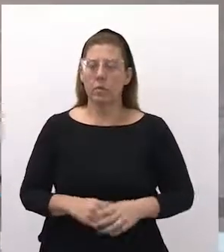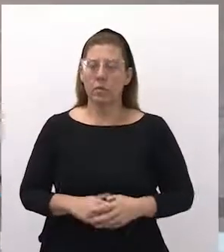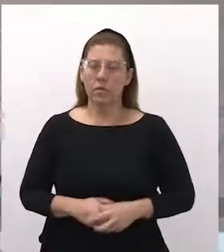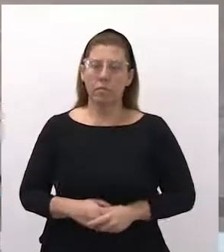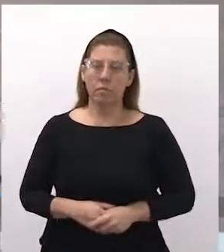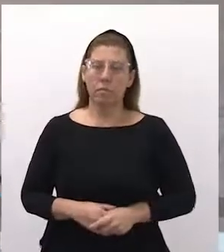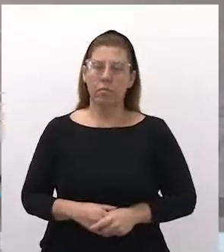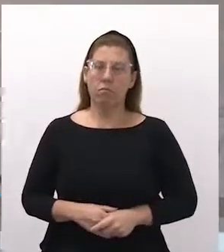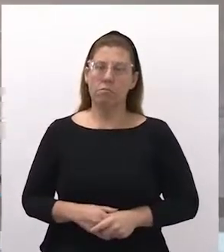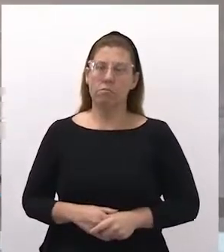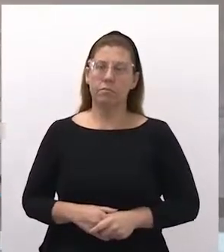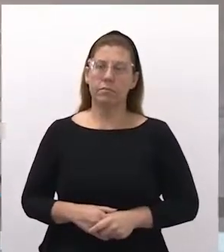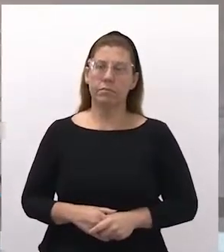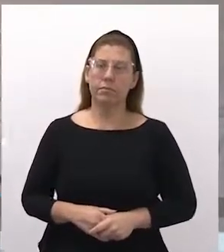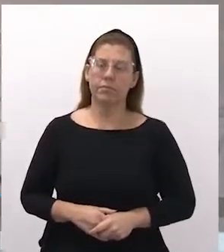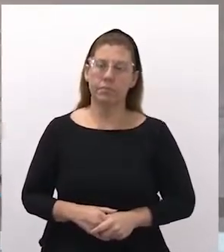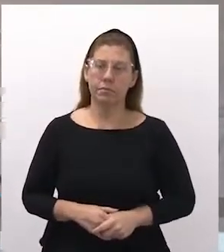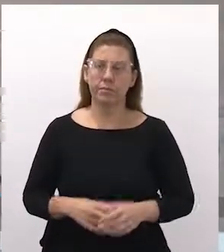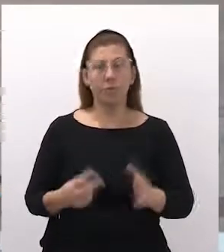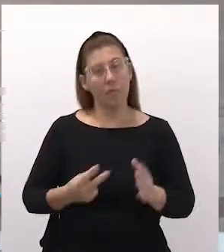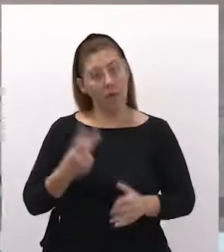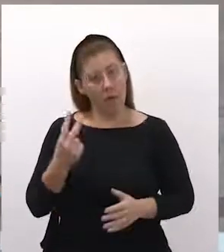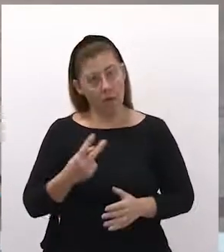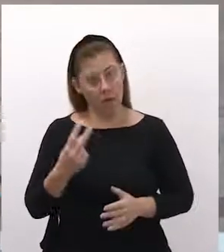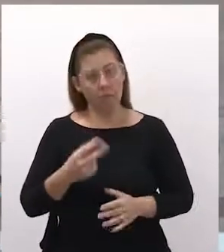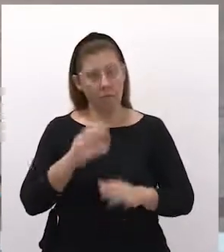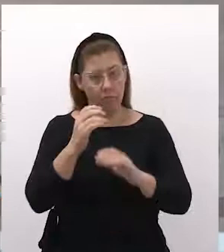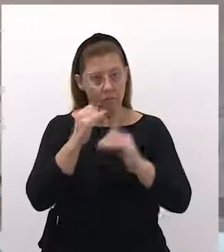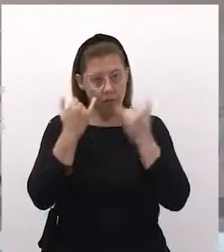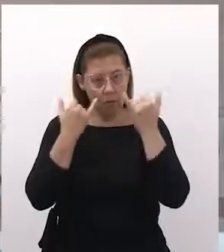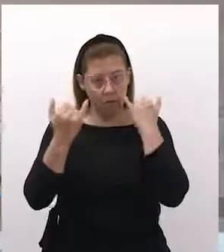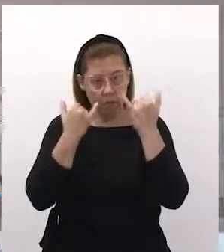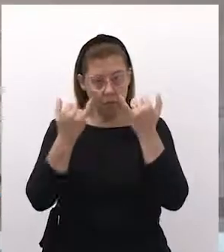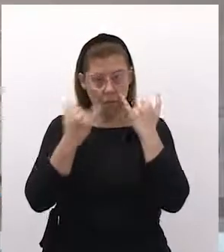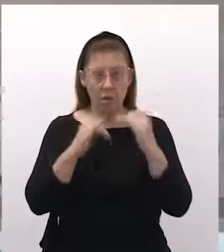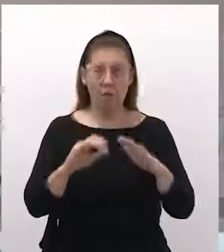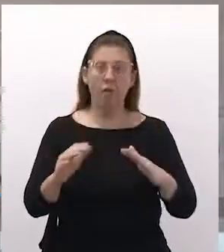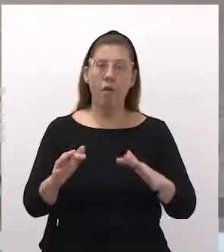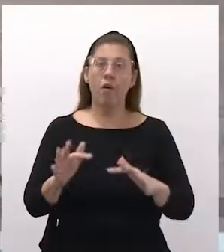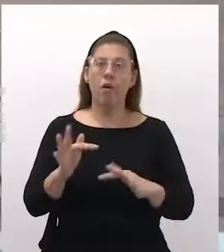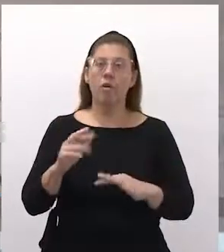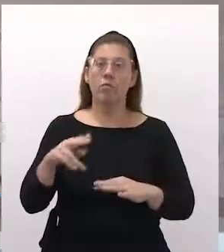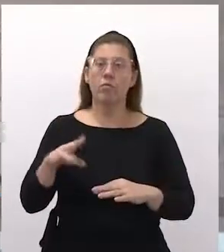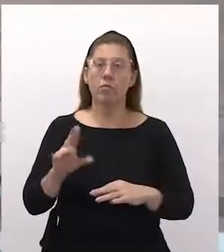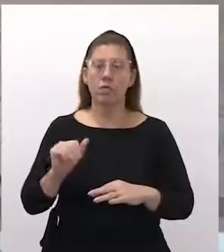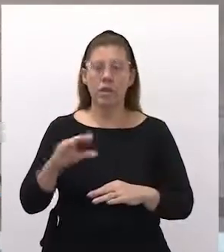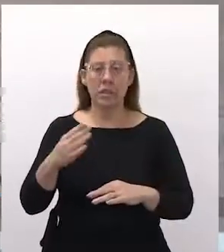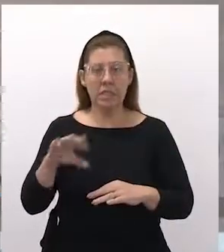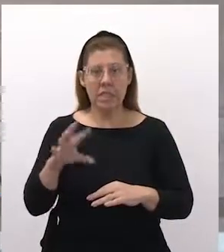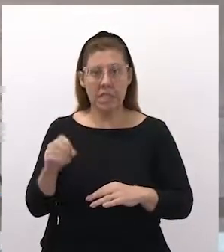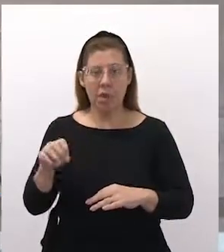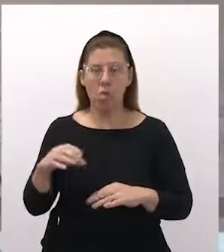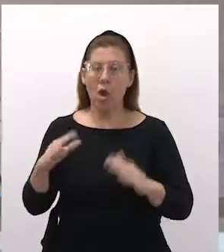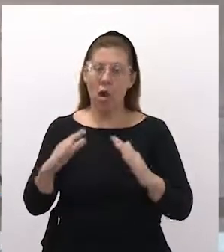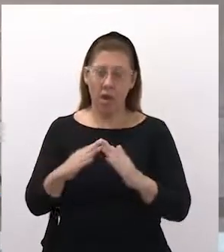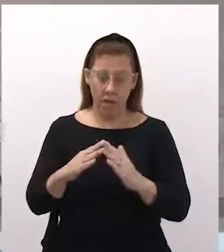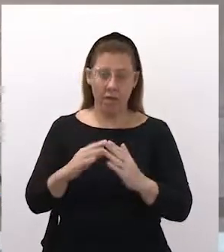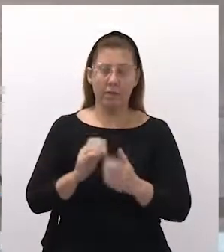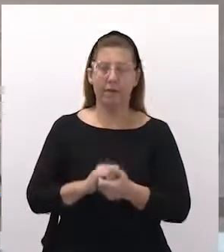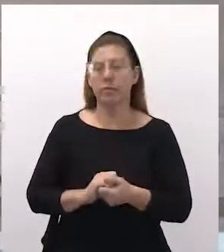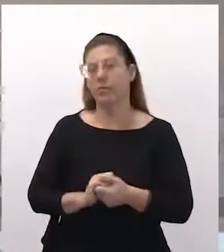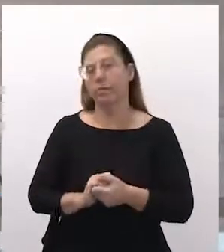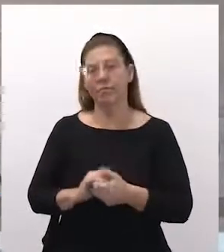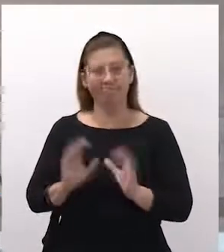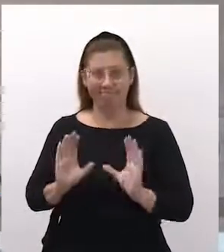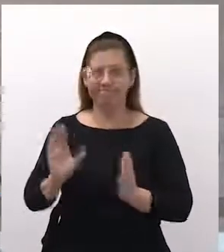por isso. Segundo dados da Fundação Casa. Então, o quê? 45%, vejam, a questão do tráfico é uma questão muito